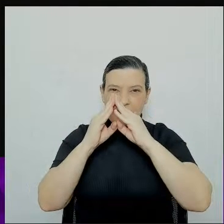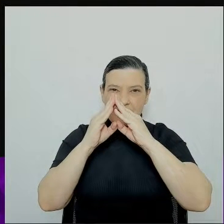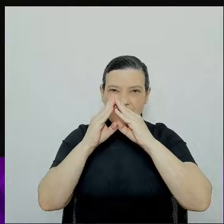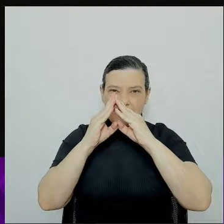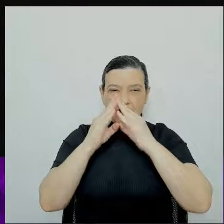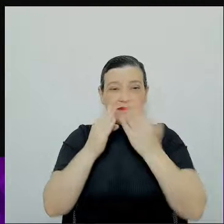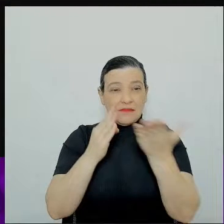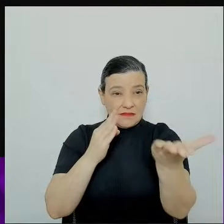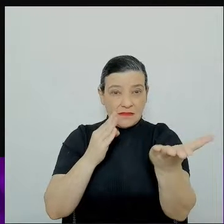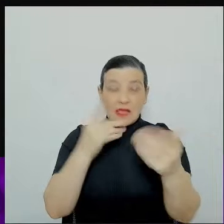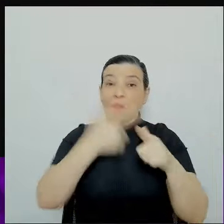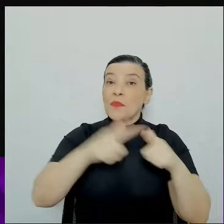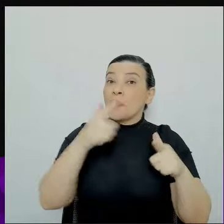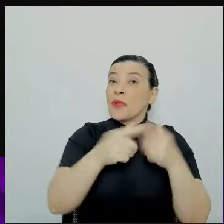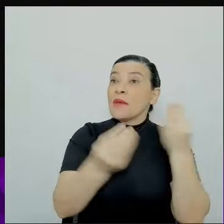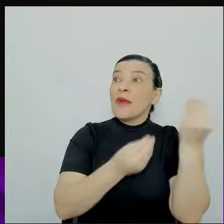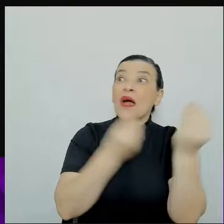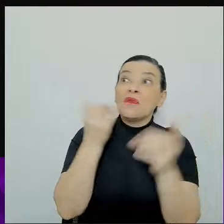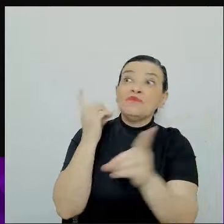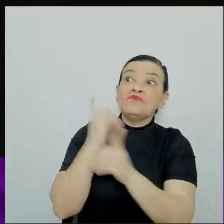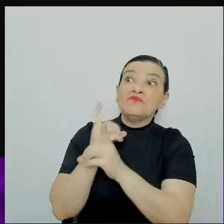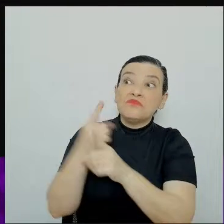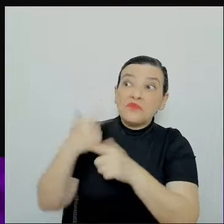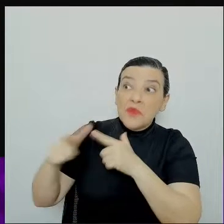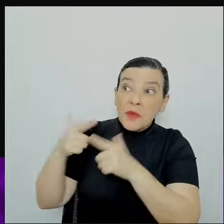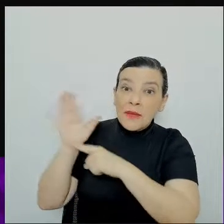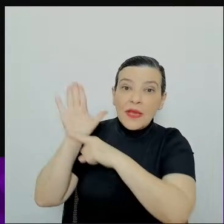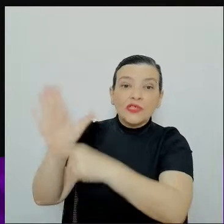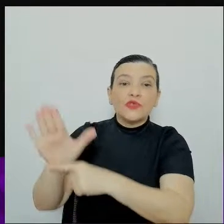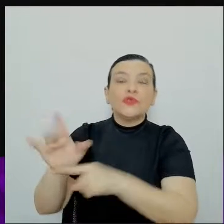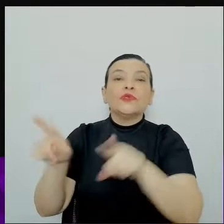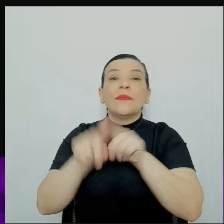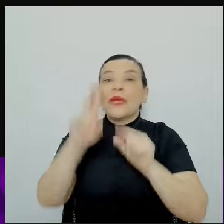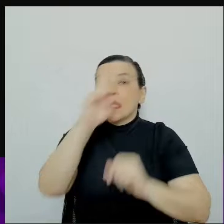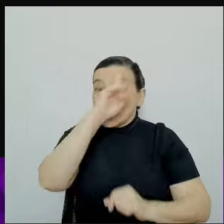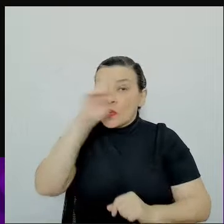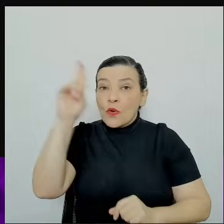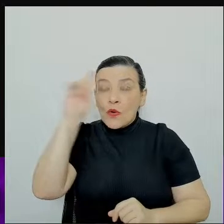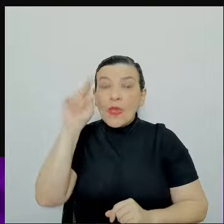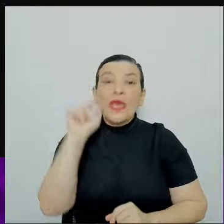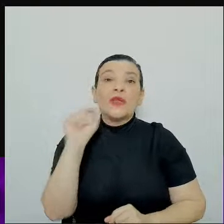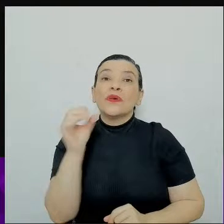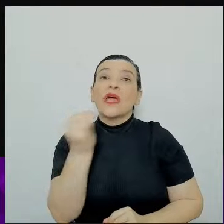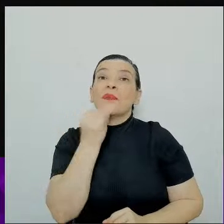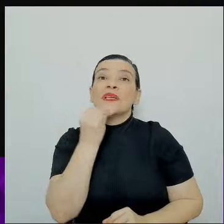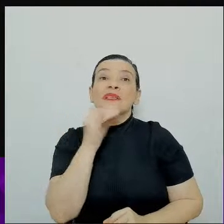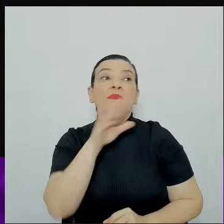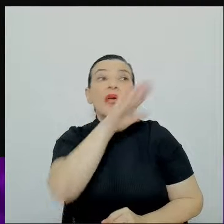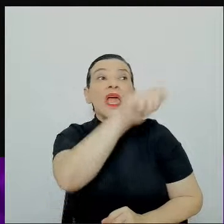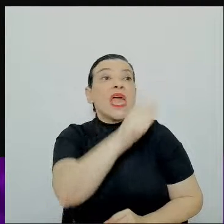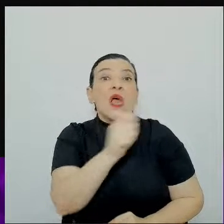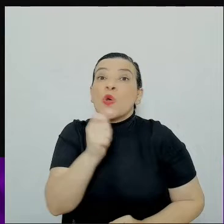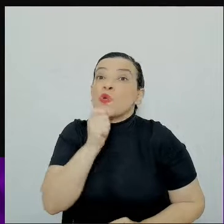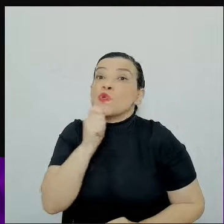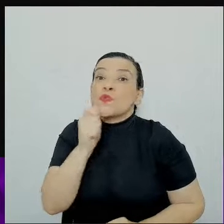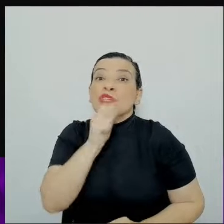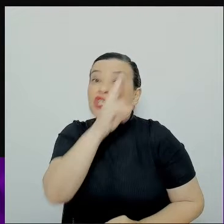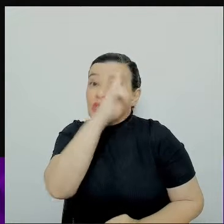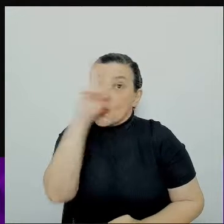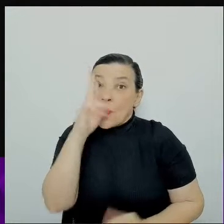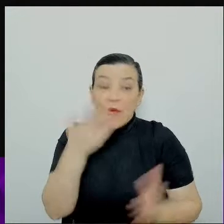isso? Uber, eu fui debitado na conta uma corrida que não aconteceu. Como que eles vão resolver